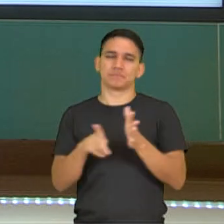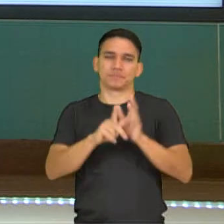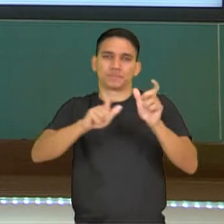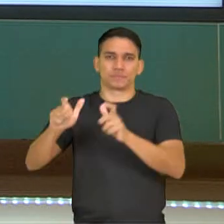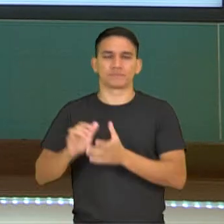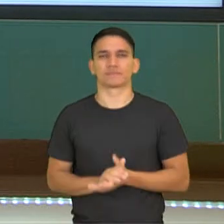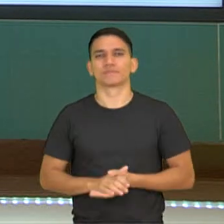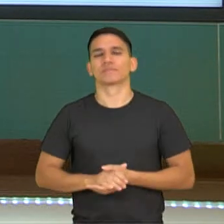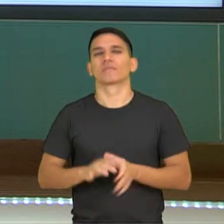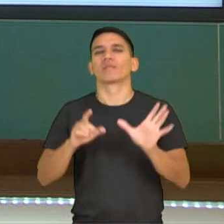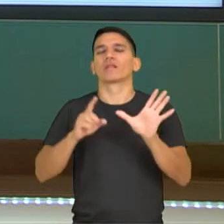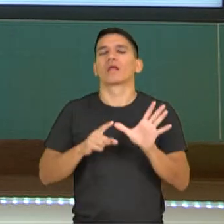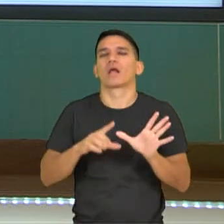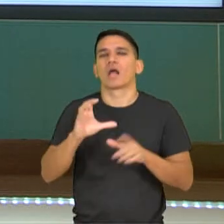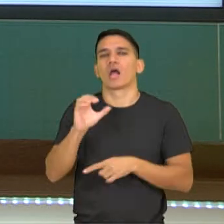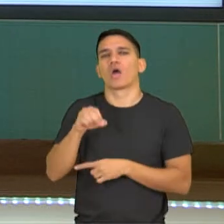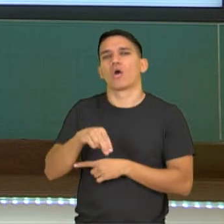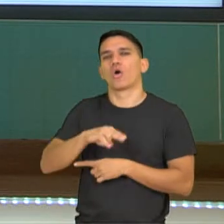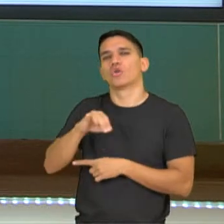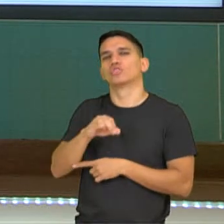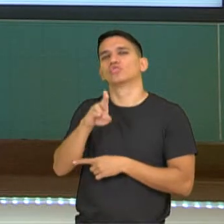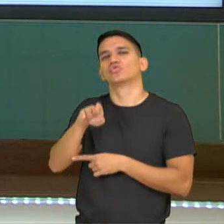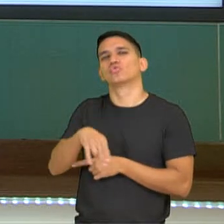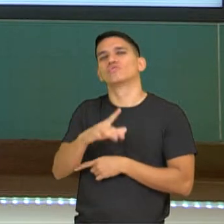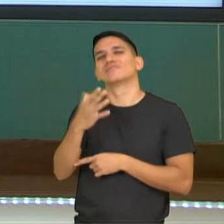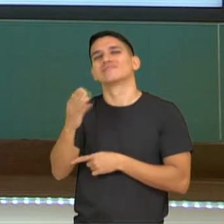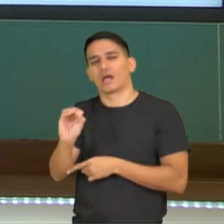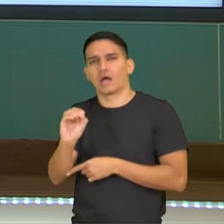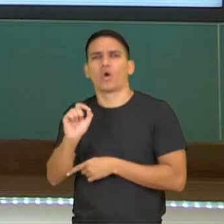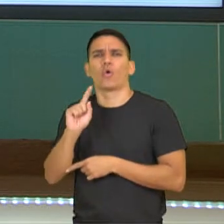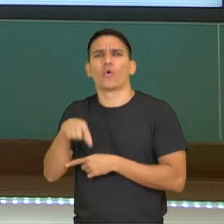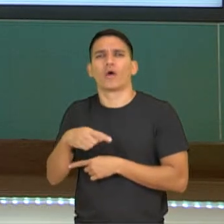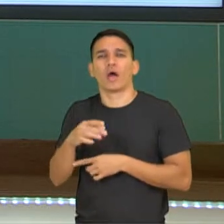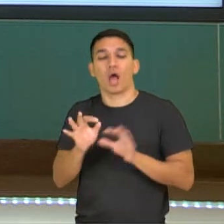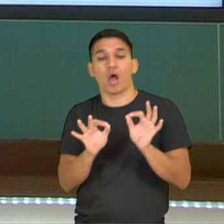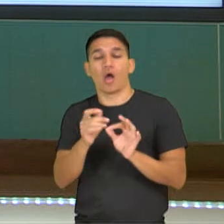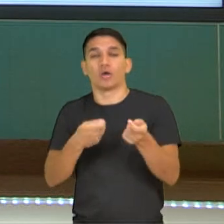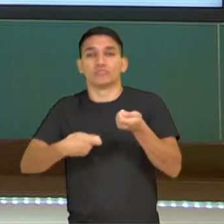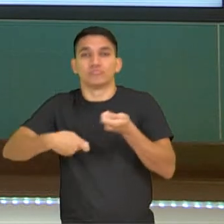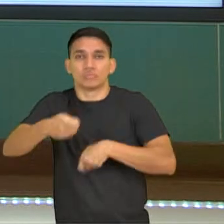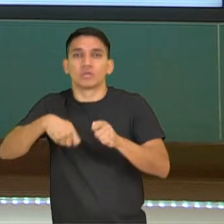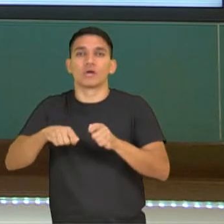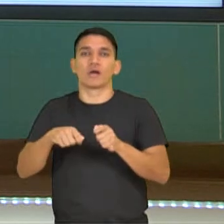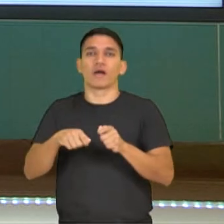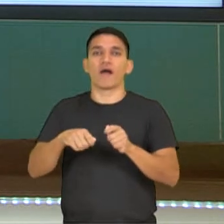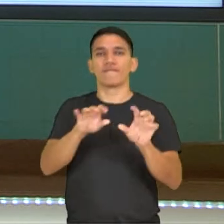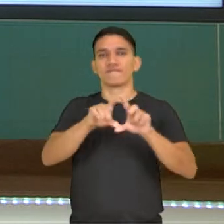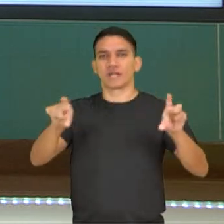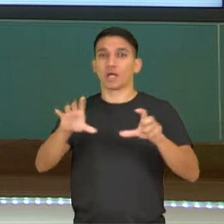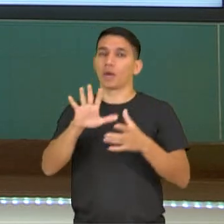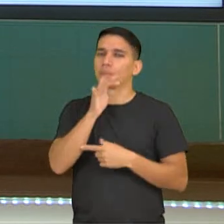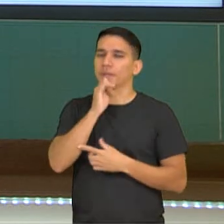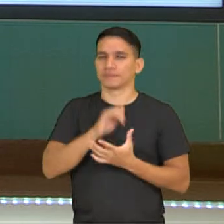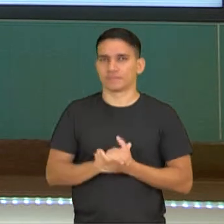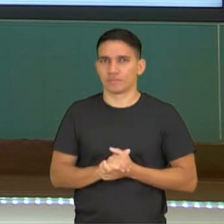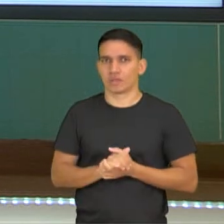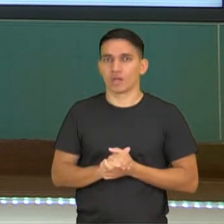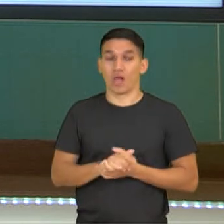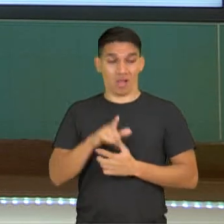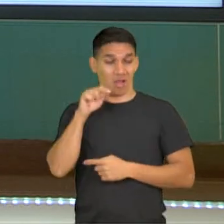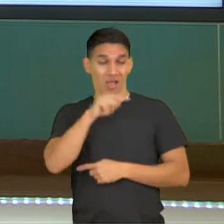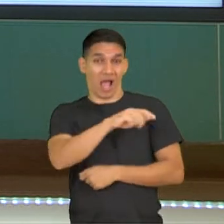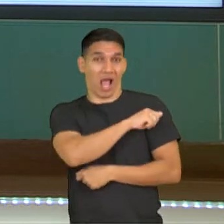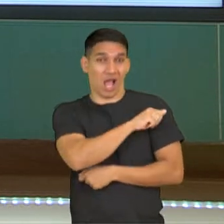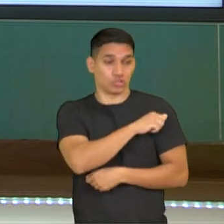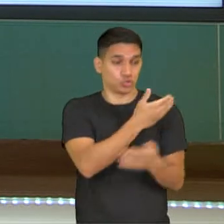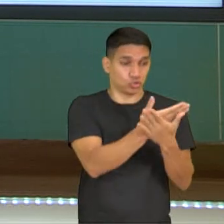estudou bastante as conjunções, elas servem para articular as frases, né? O aluno estuda e presta atenção. Eu tenho uma conjunção aditiva